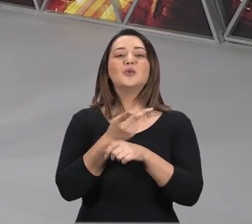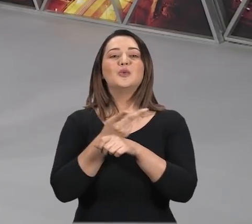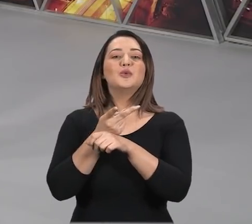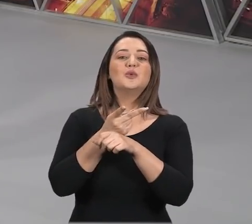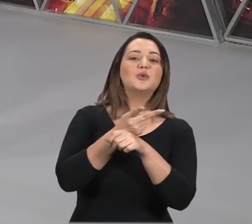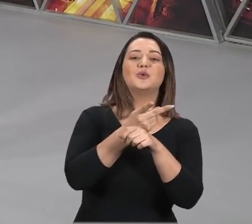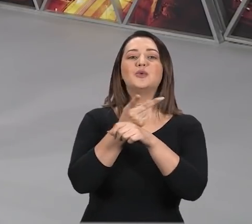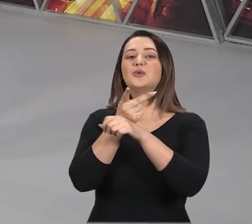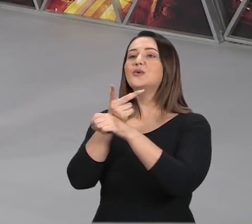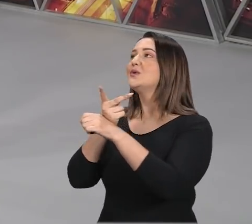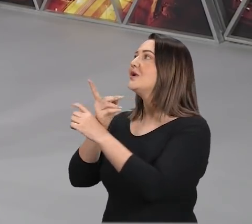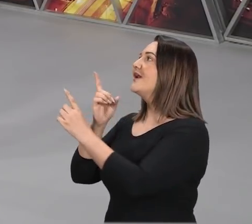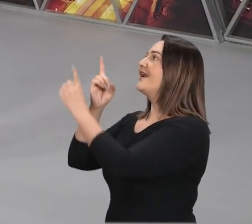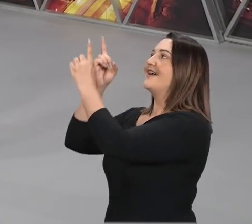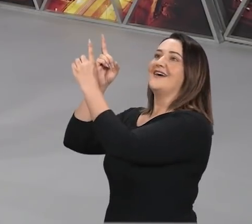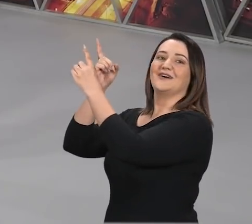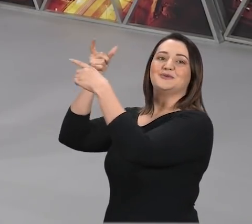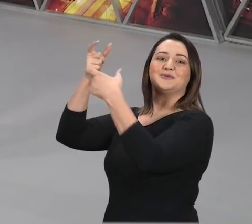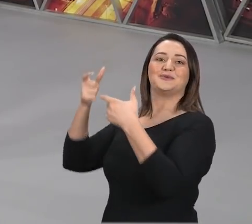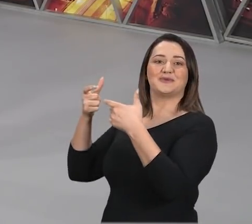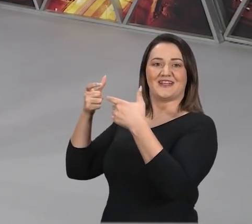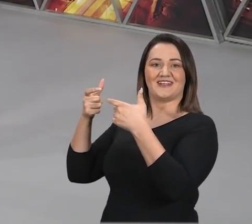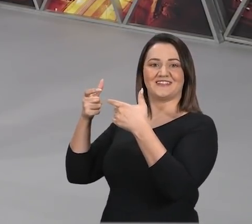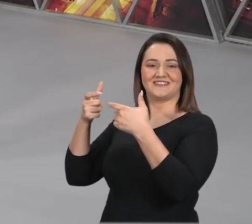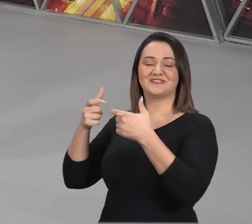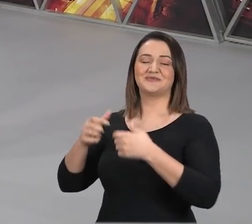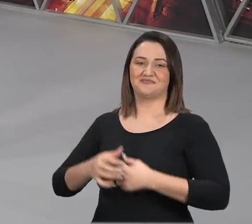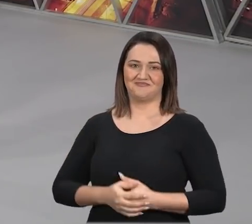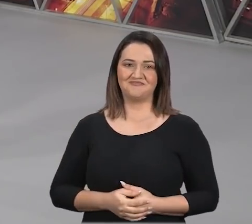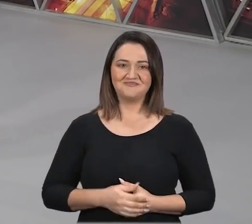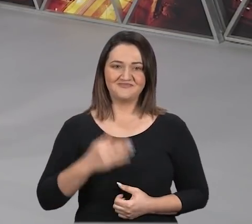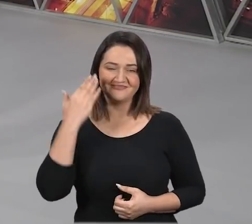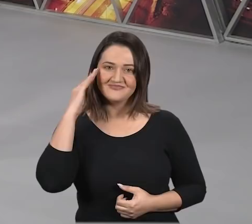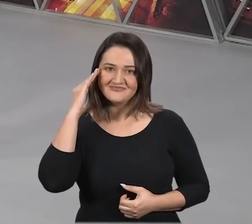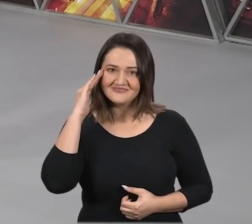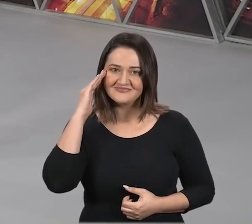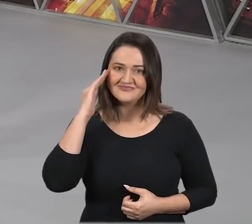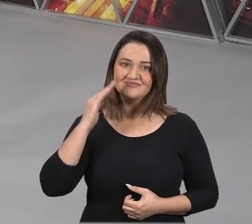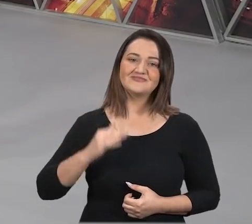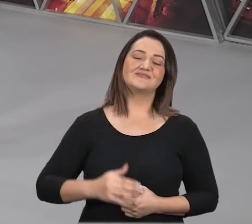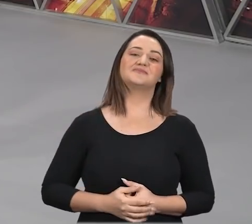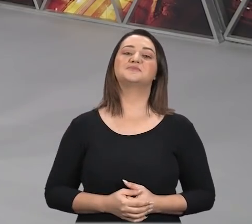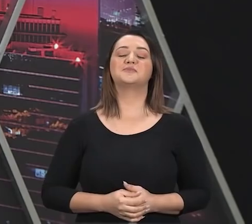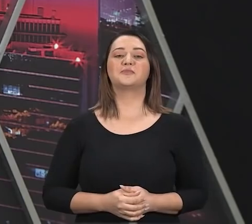onde você deveria chegar, deveria estar. Entendeu?